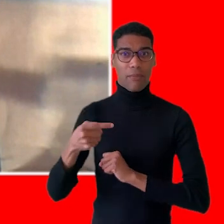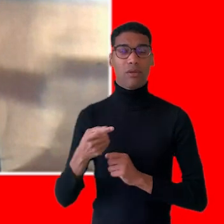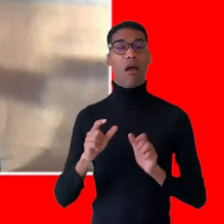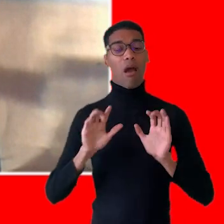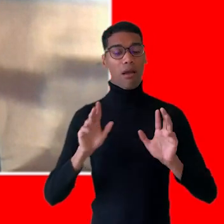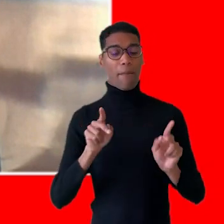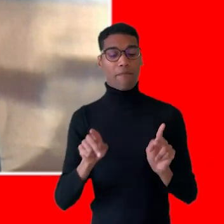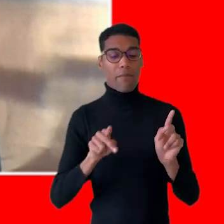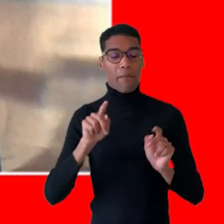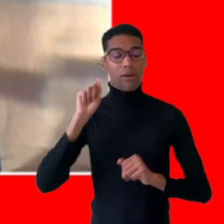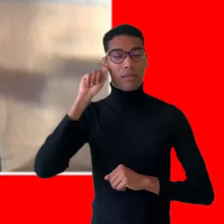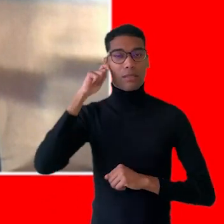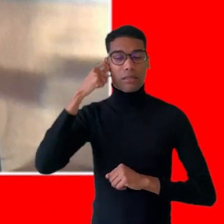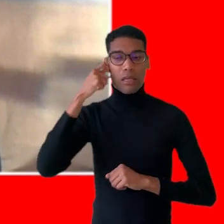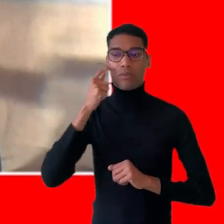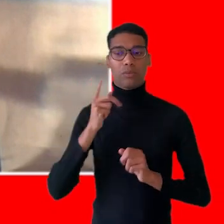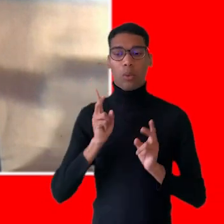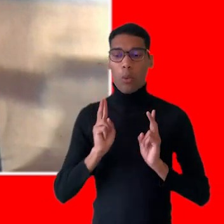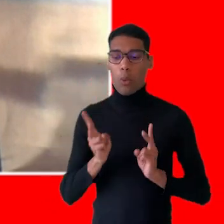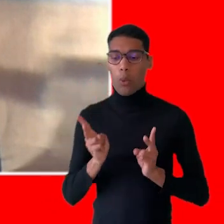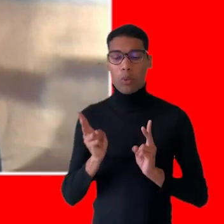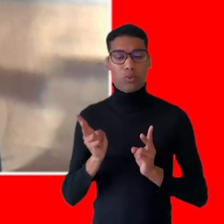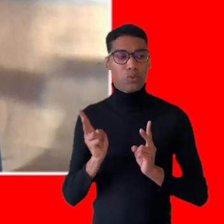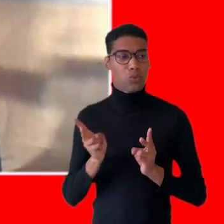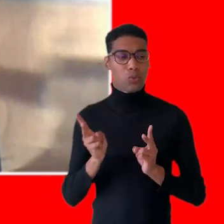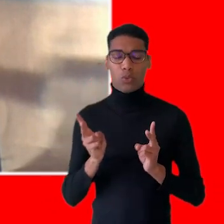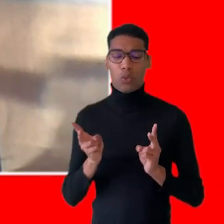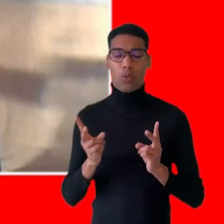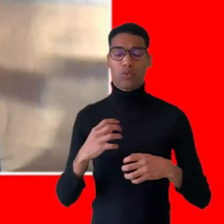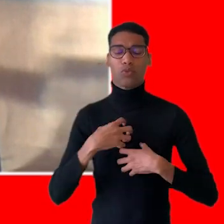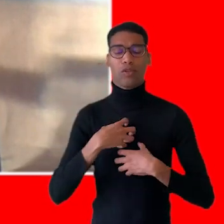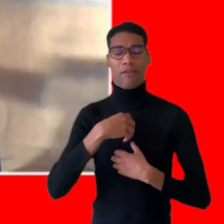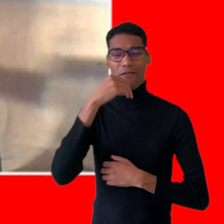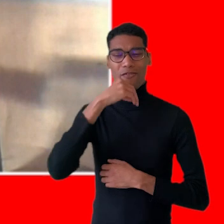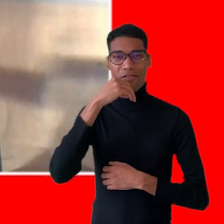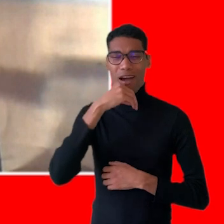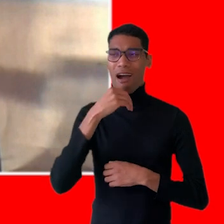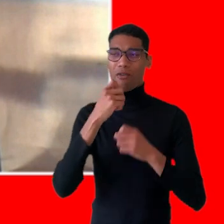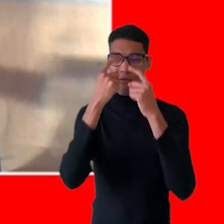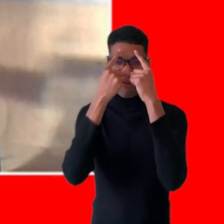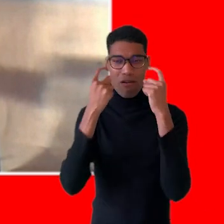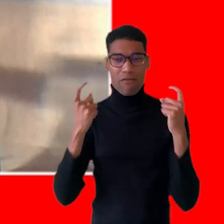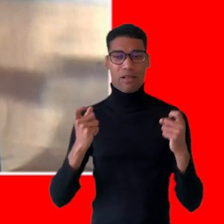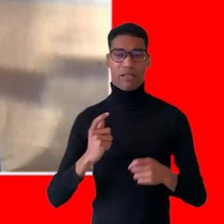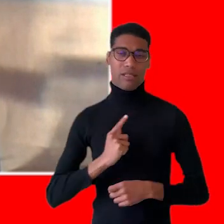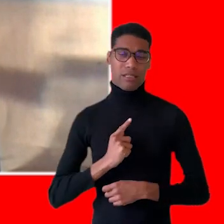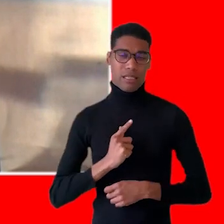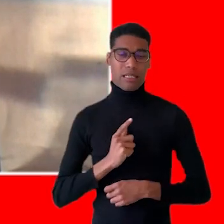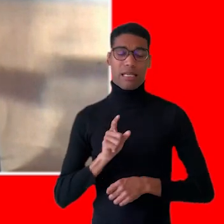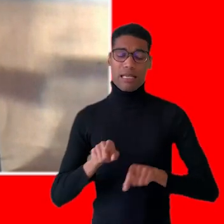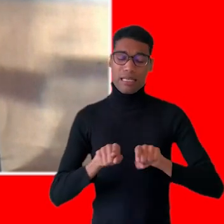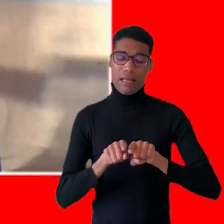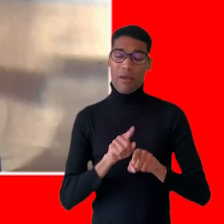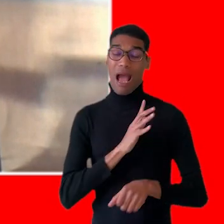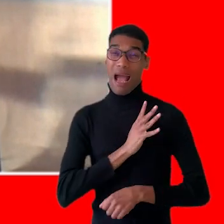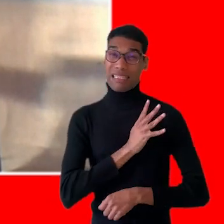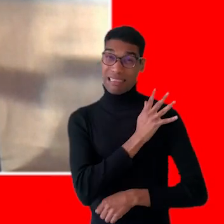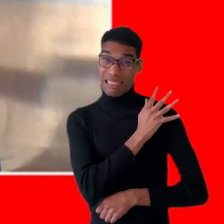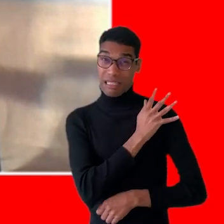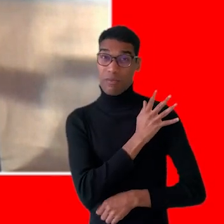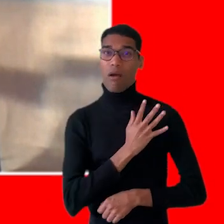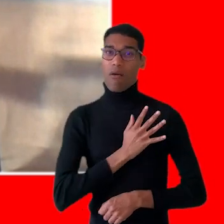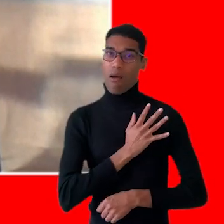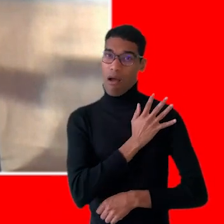passaram e a população negra ainda se encontra numa situação de muita vulnerabilidade, de muita violência e de um